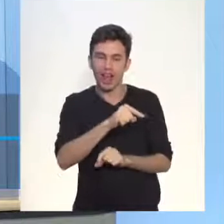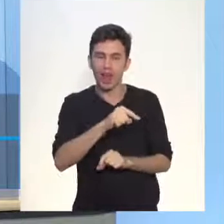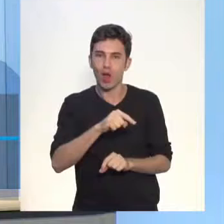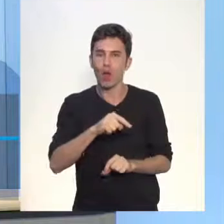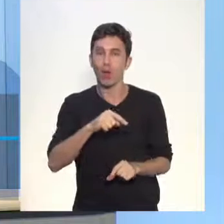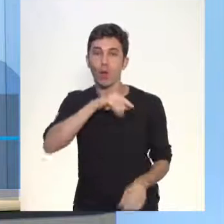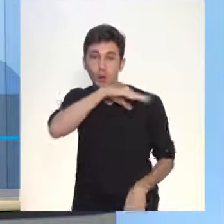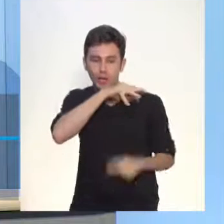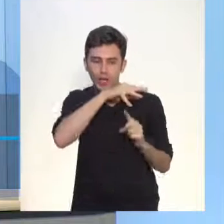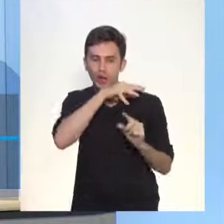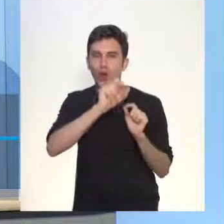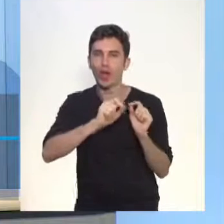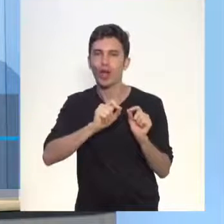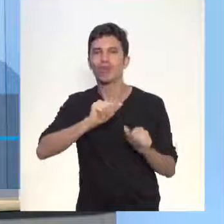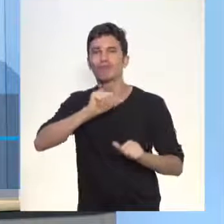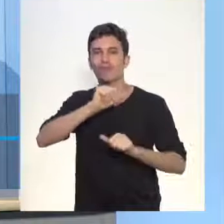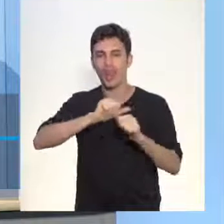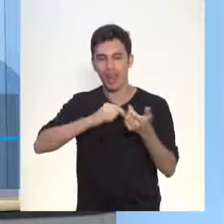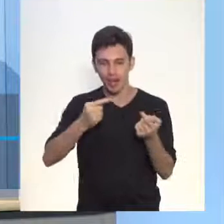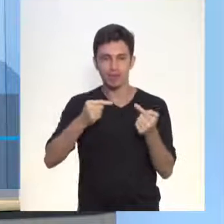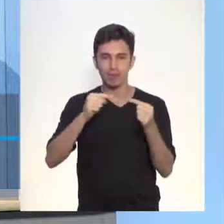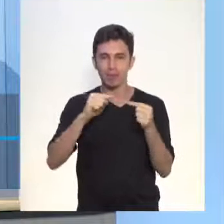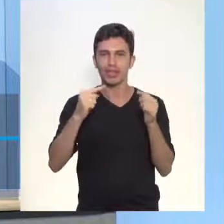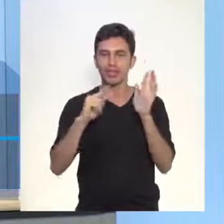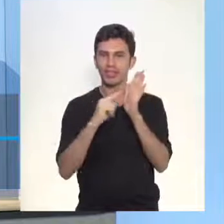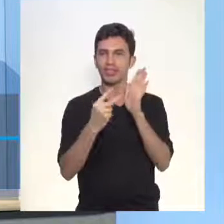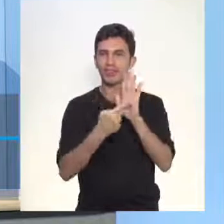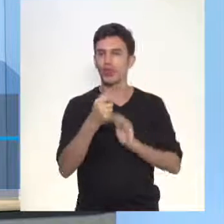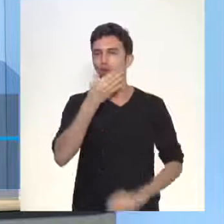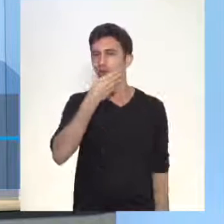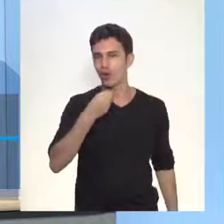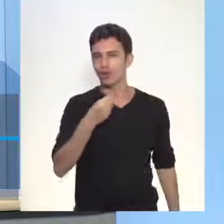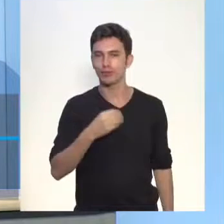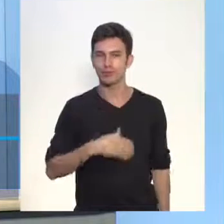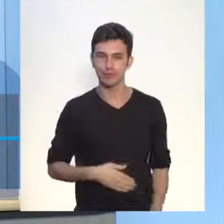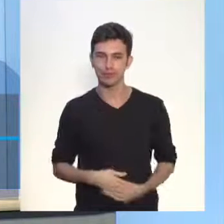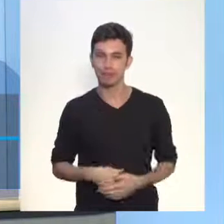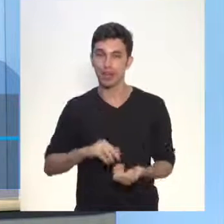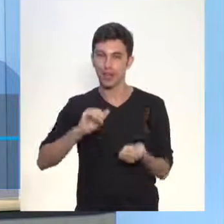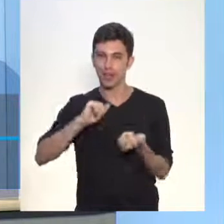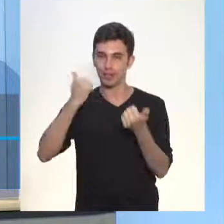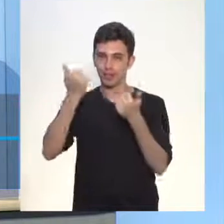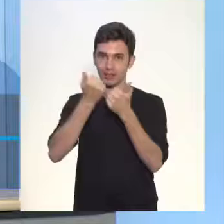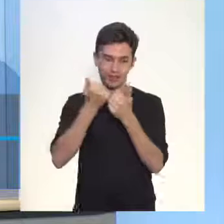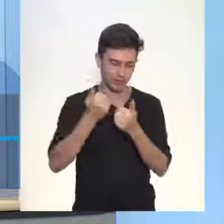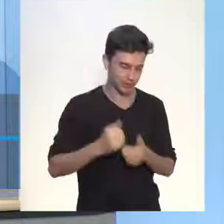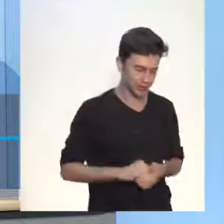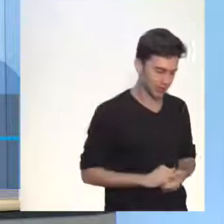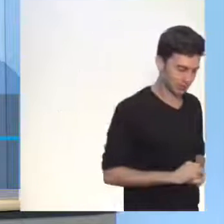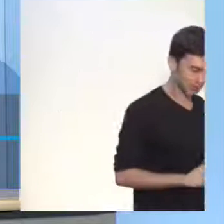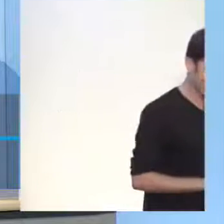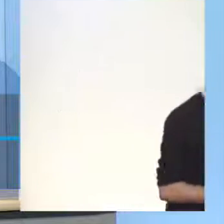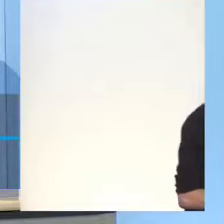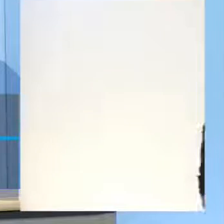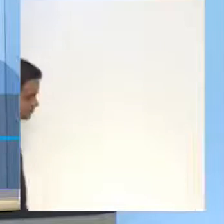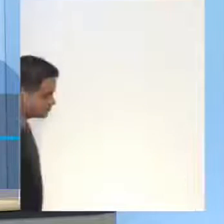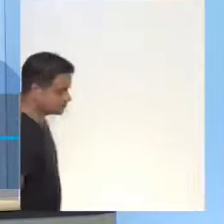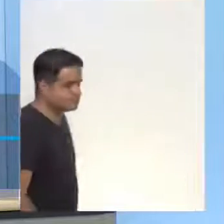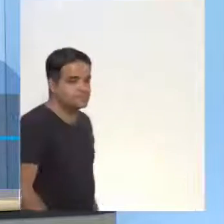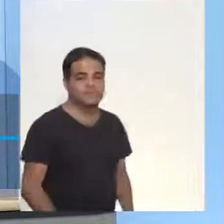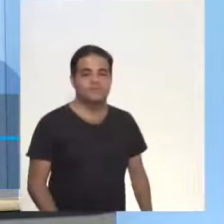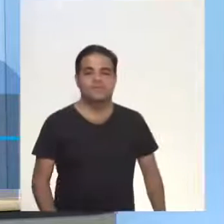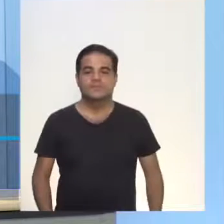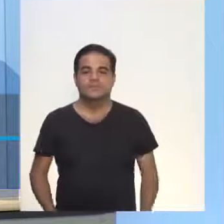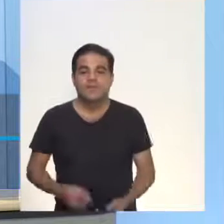Então, assim, nós estamos associando o que será? Nossa, esse poema, então, ele traz algo para pensarmos junto com aquela questão que eu coloquei